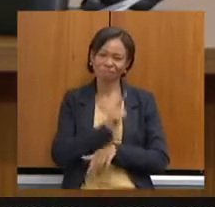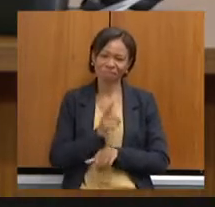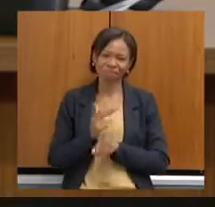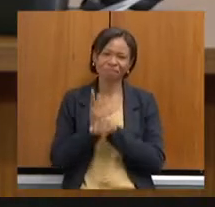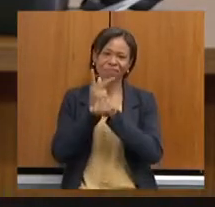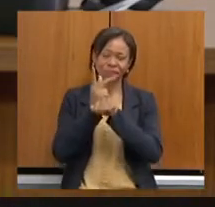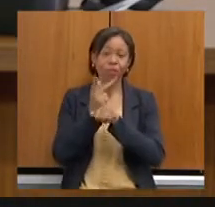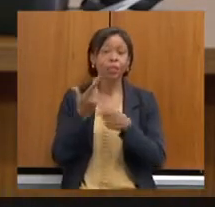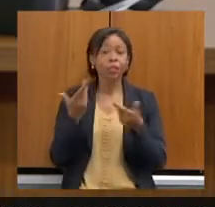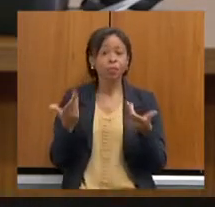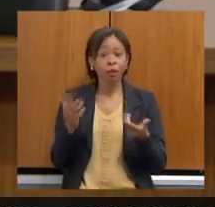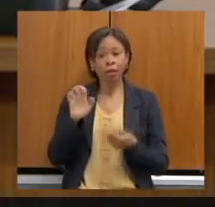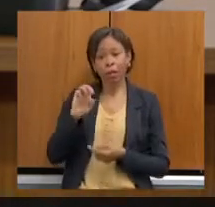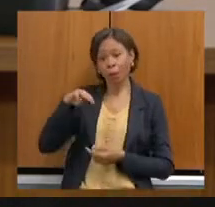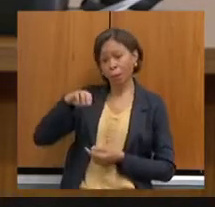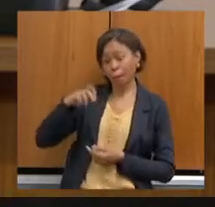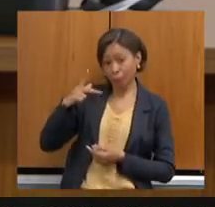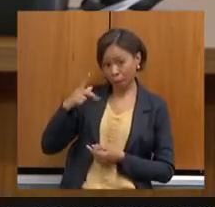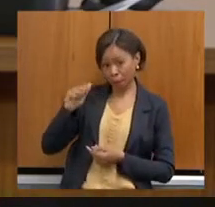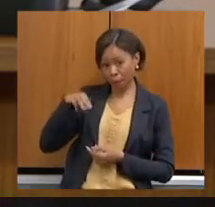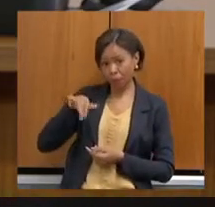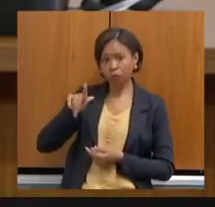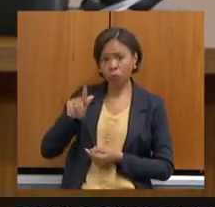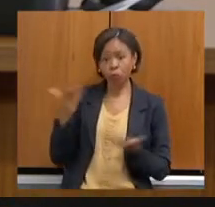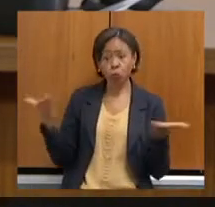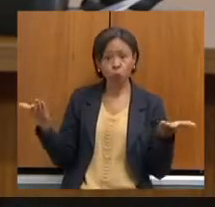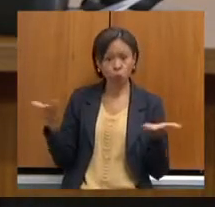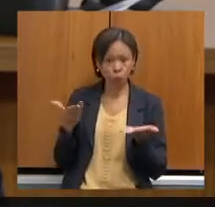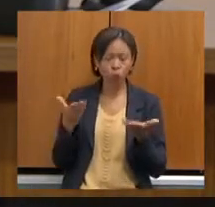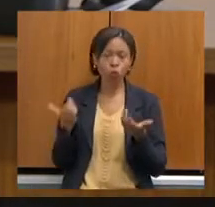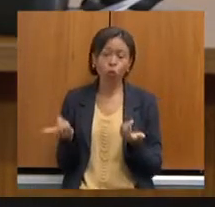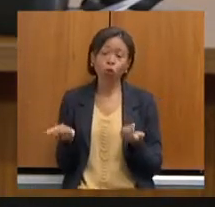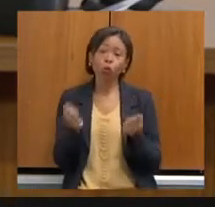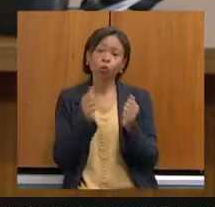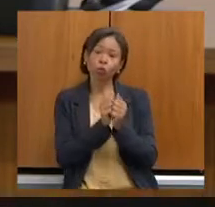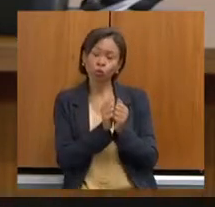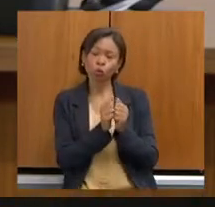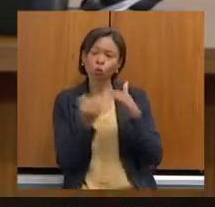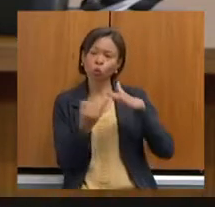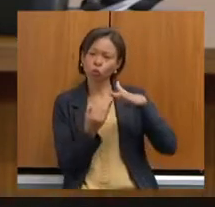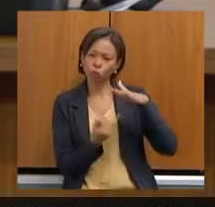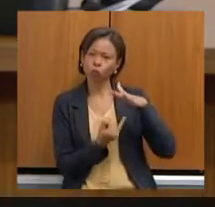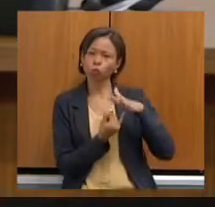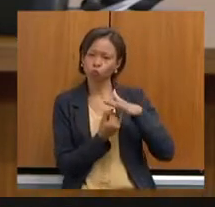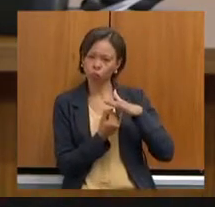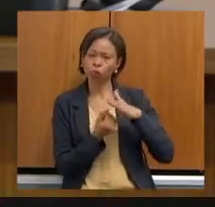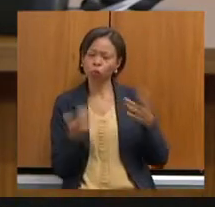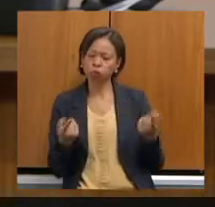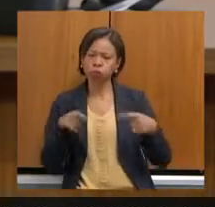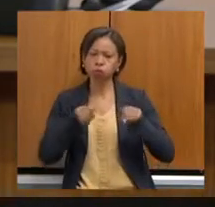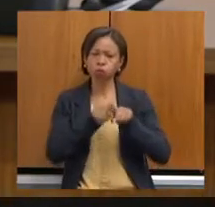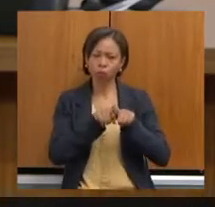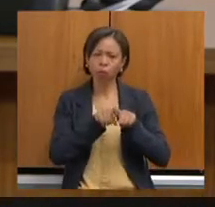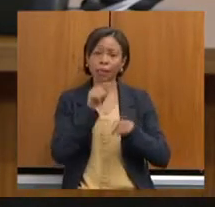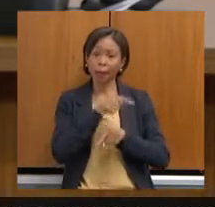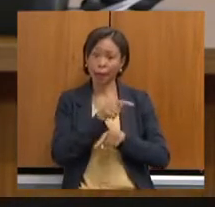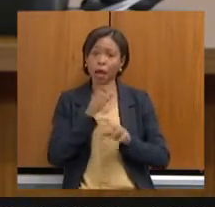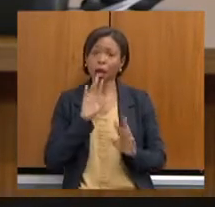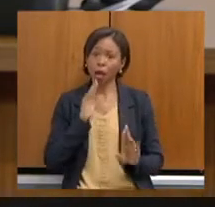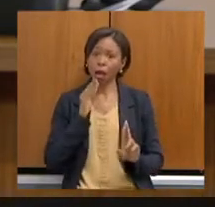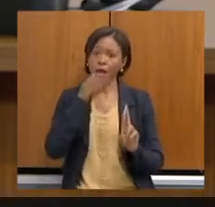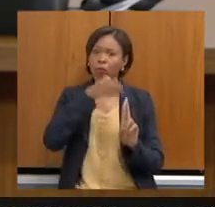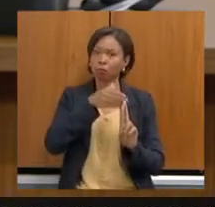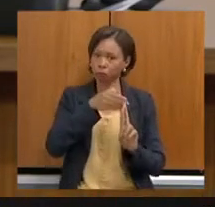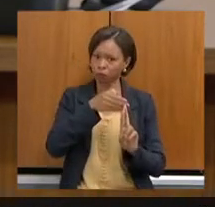que que a EPAMIG hoje com nosso Instituto Cândido Tostes Minas Gerais é a grande referência do país no setor de laticínios